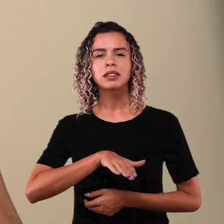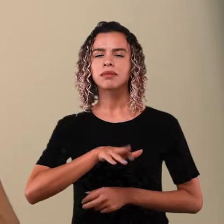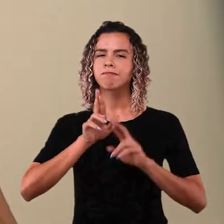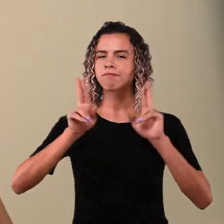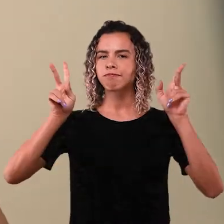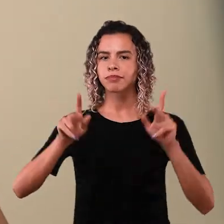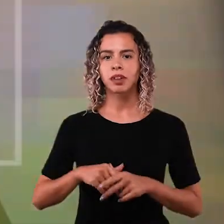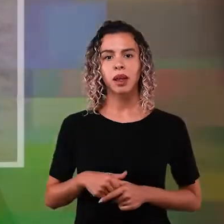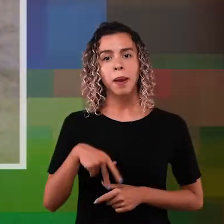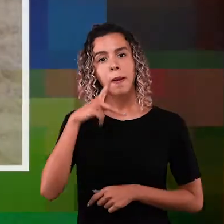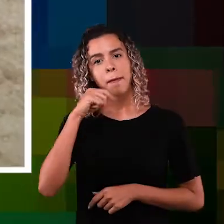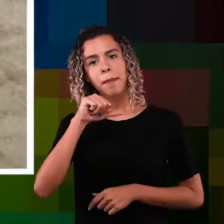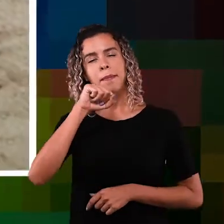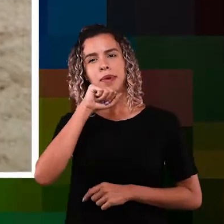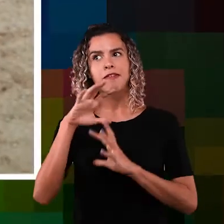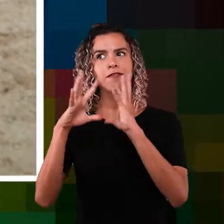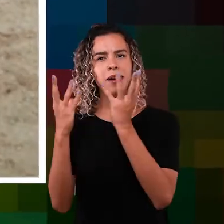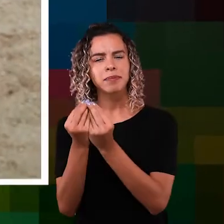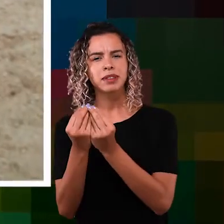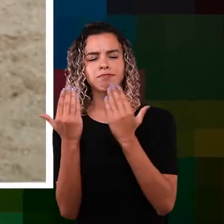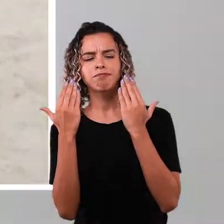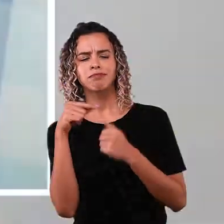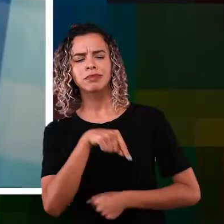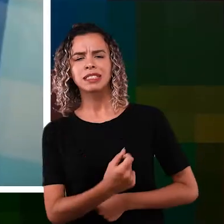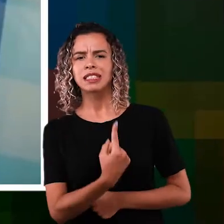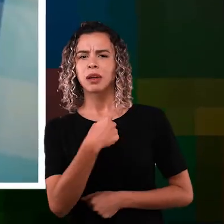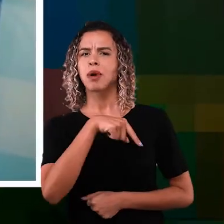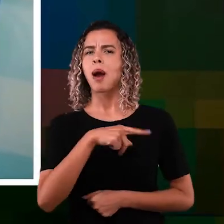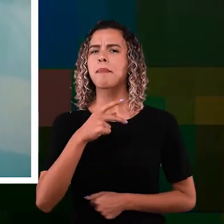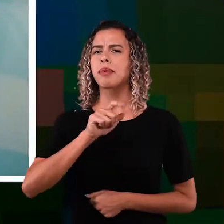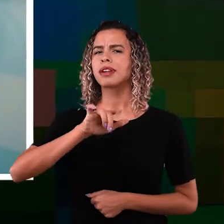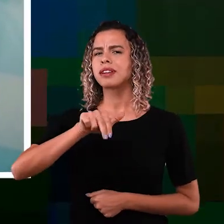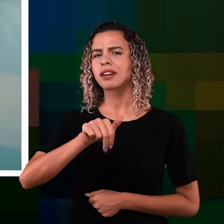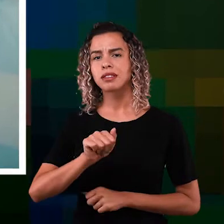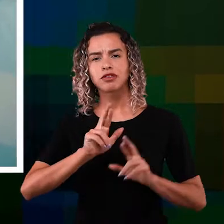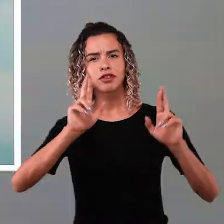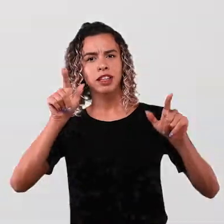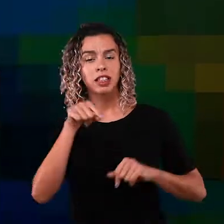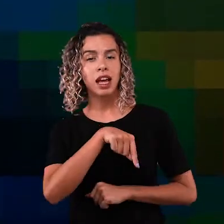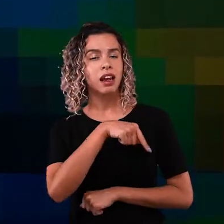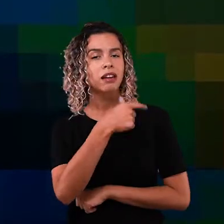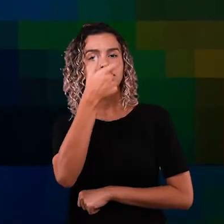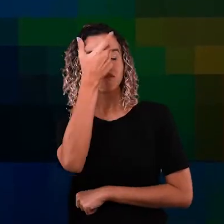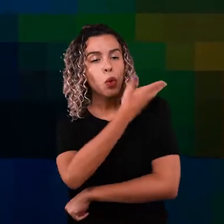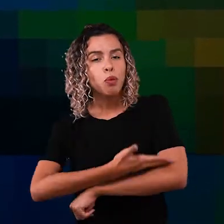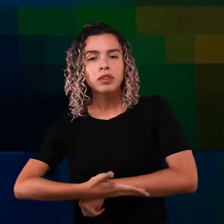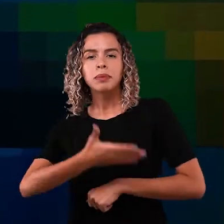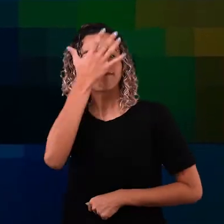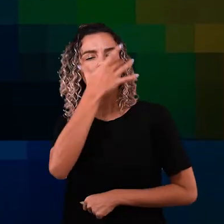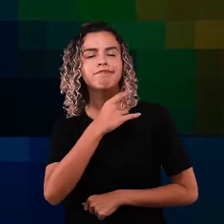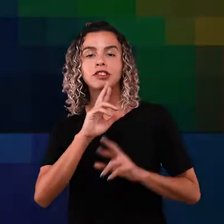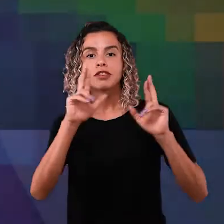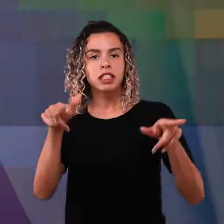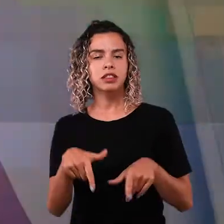muito peculiar. Os meus pais, os meus parentes sempre falavam, né? Ah, a Poliana é diferente, ela age de uma maneira